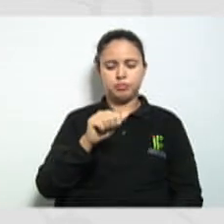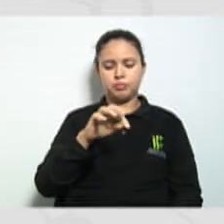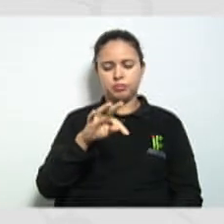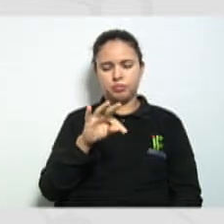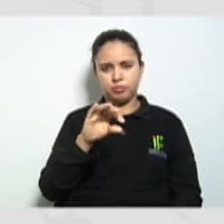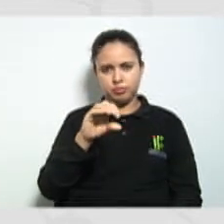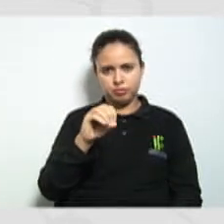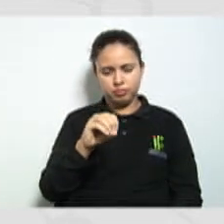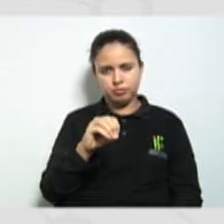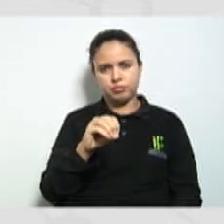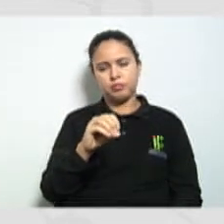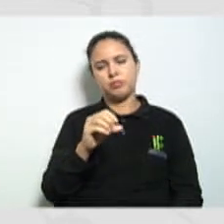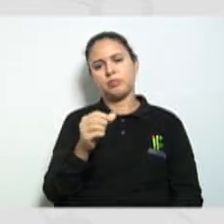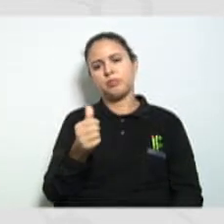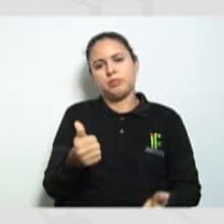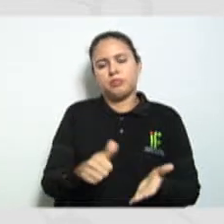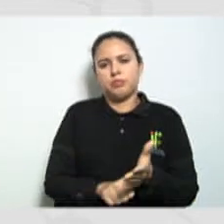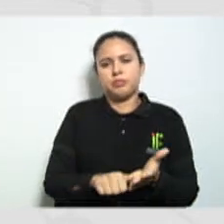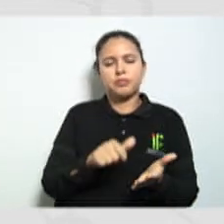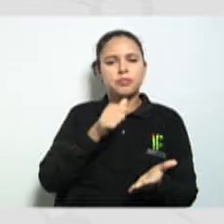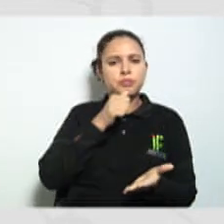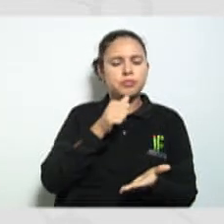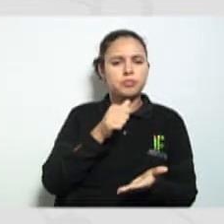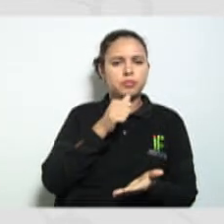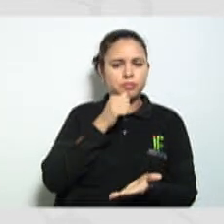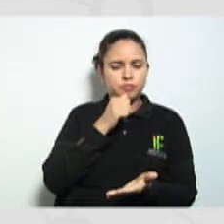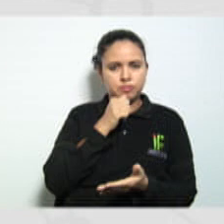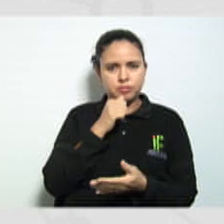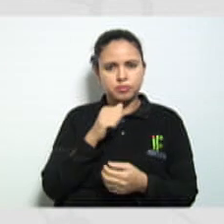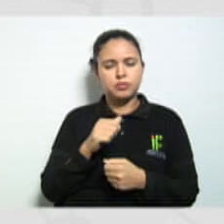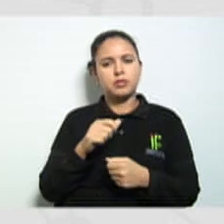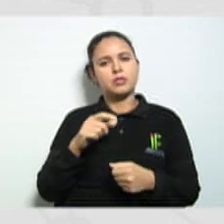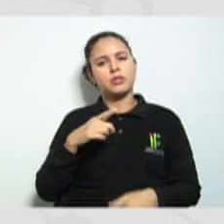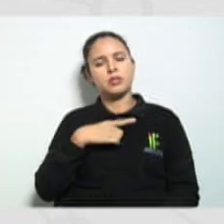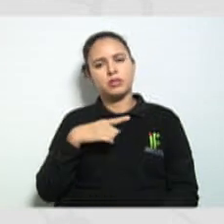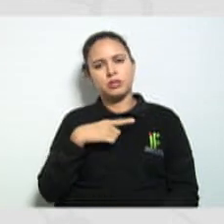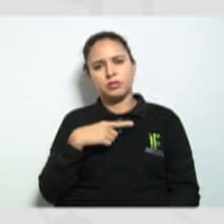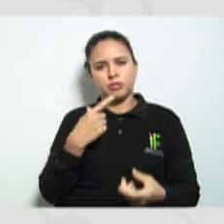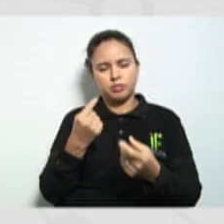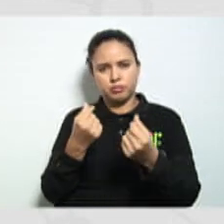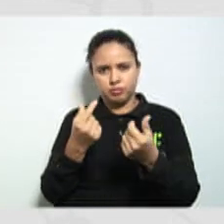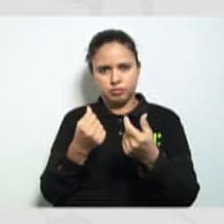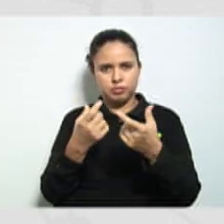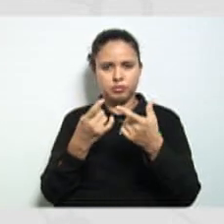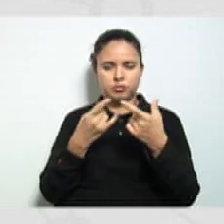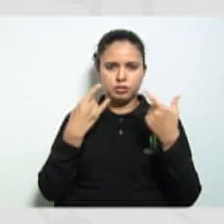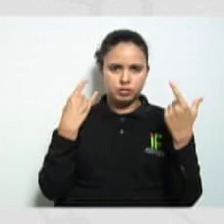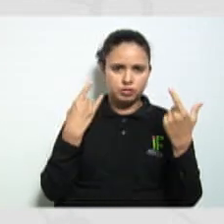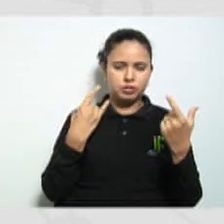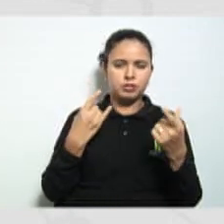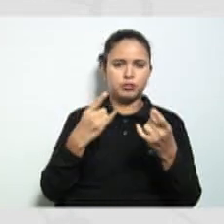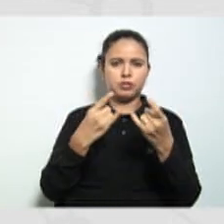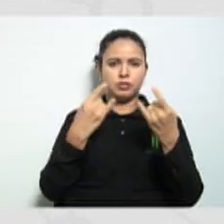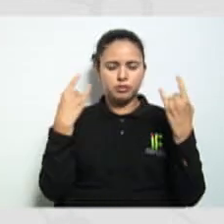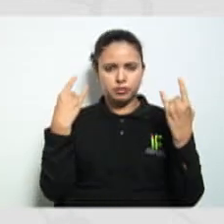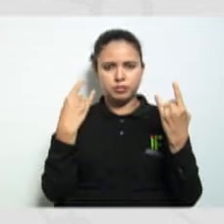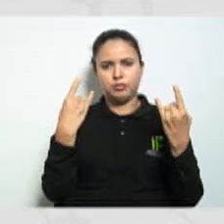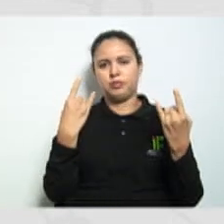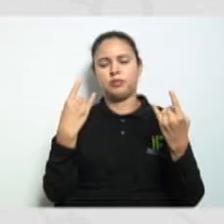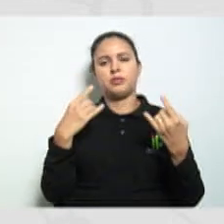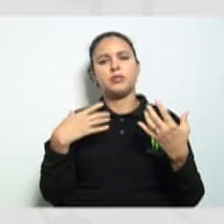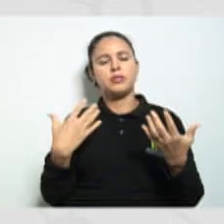cooperativo. Essa operação pode gerar um lucro, correto? Esse lucro